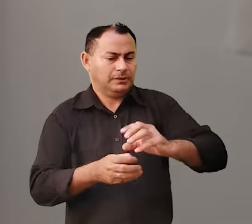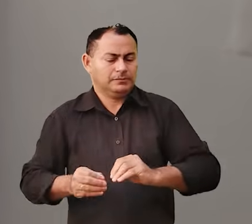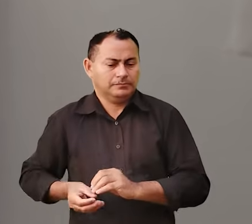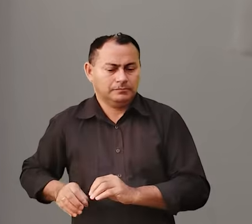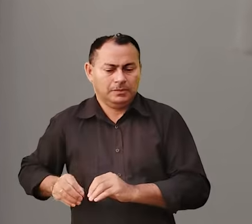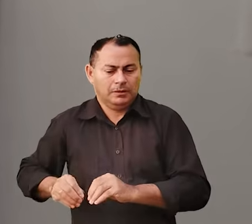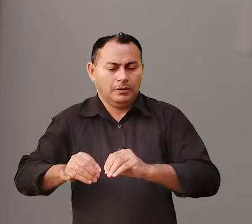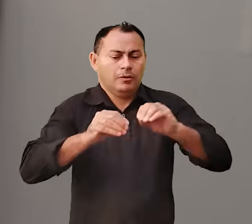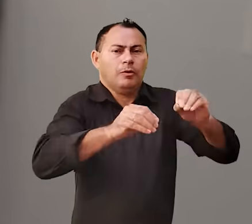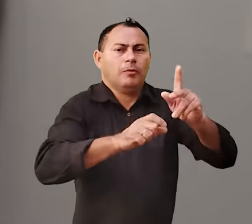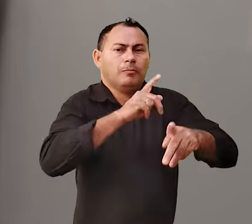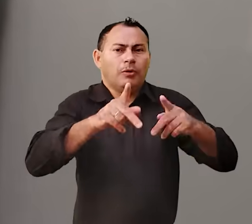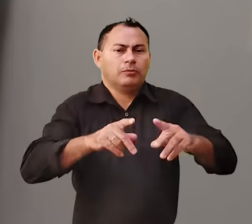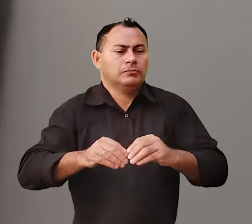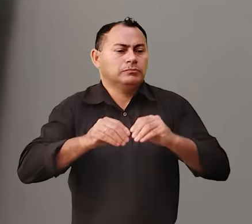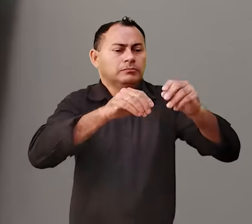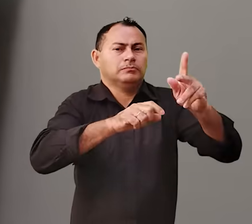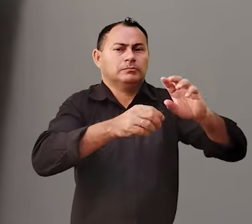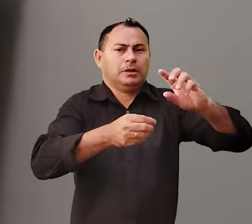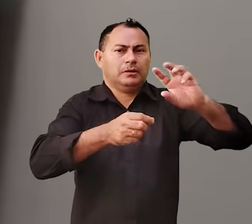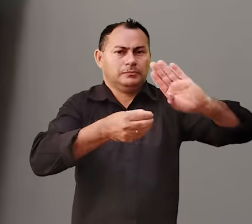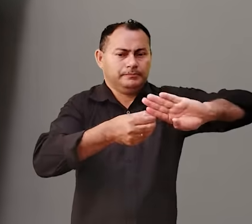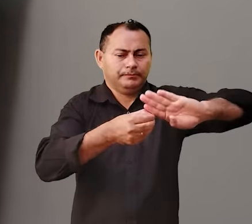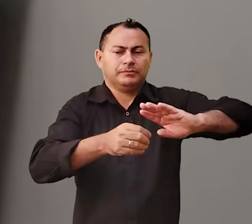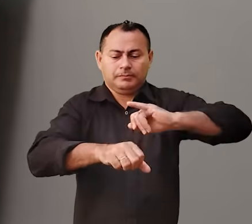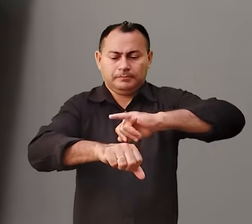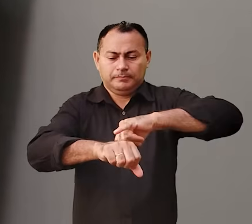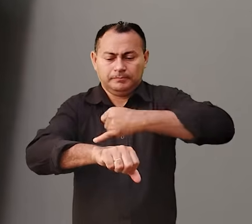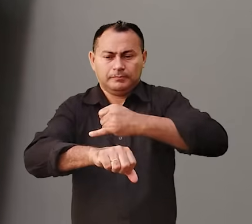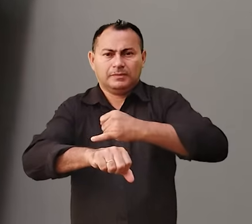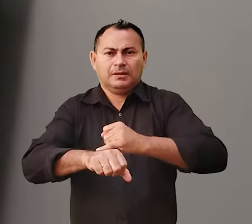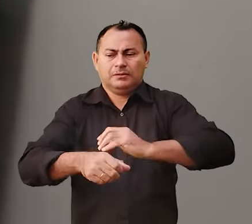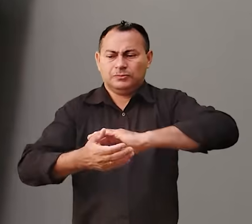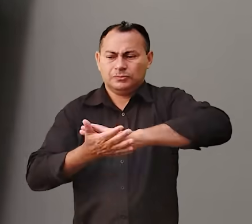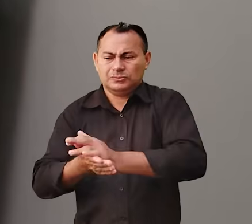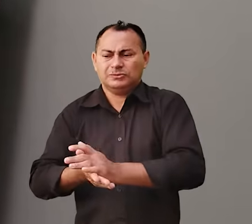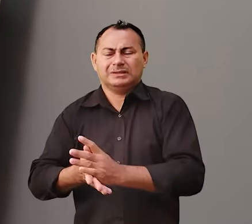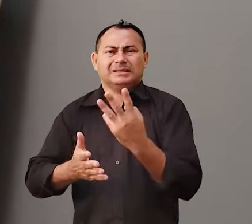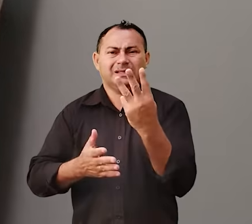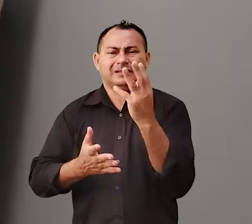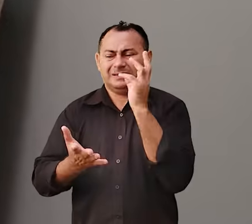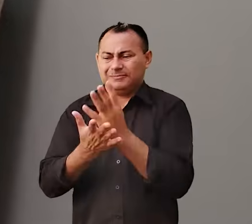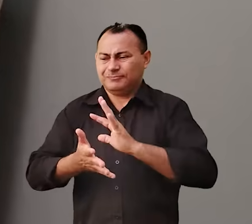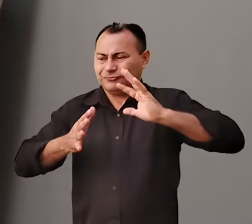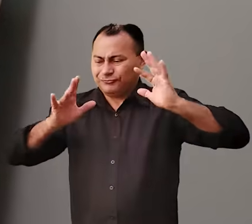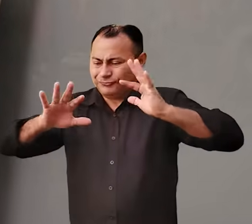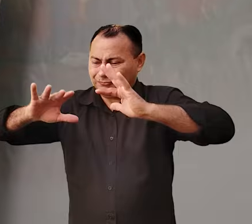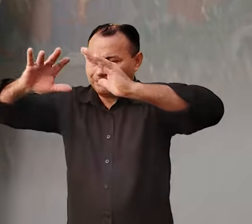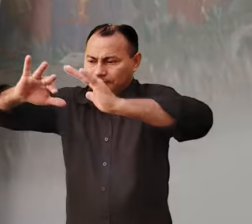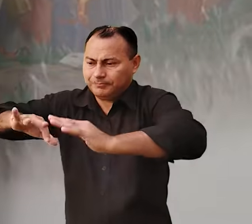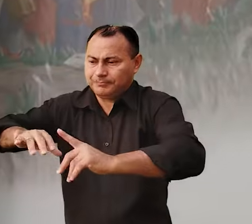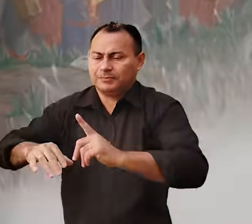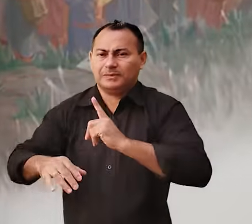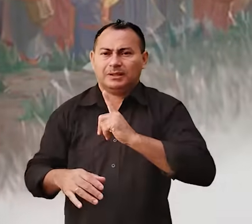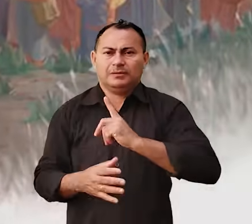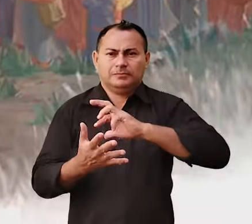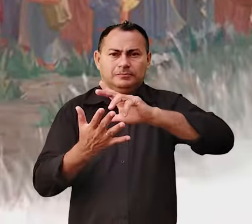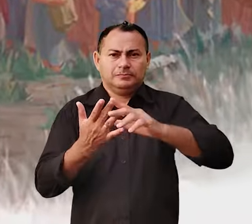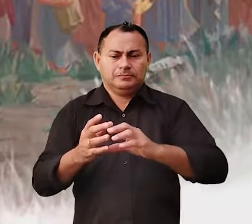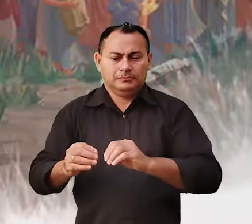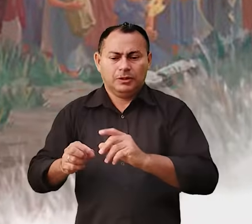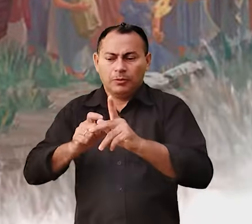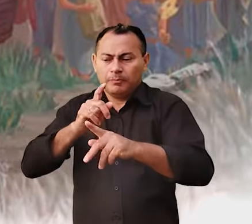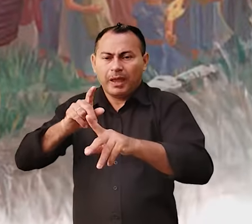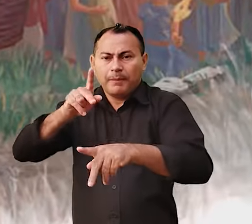uma deportação do povo de Deus para a Babilônia. Jerusalém foi sitiada 3 vezes. Houve